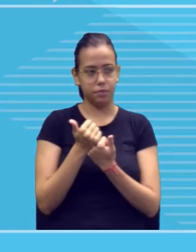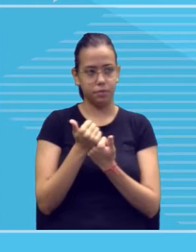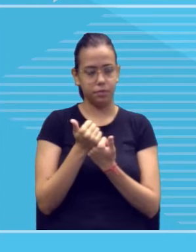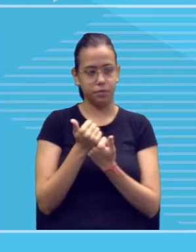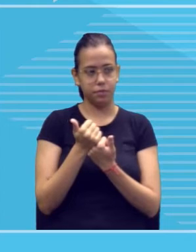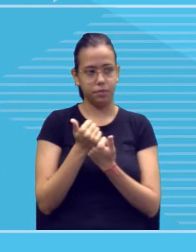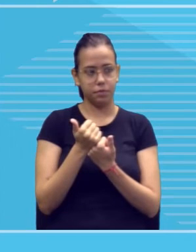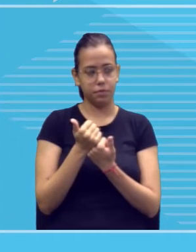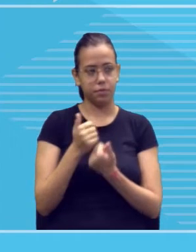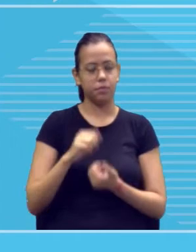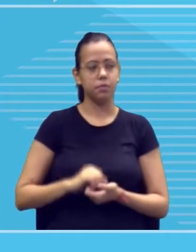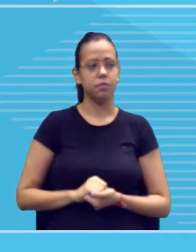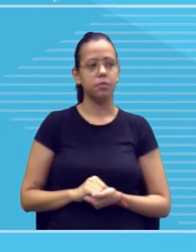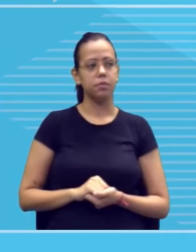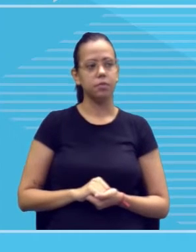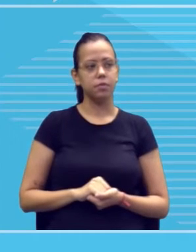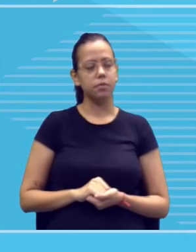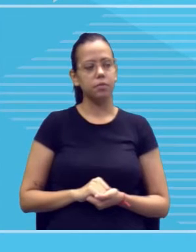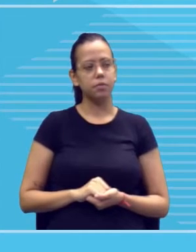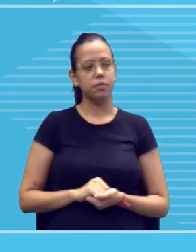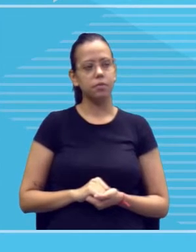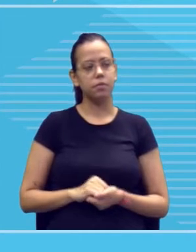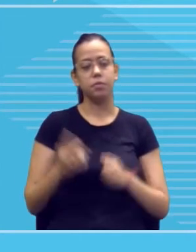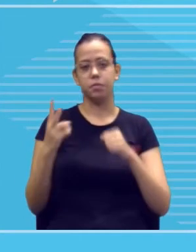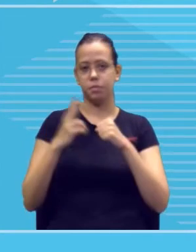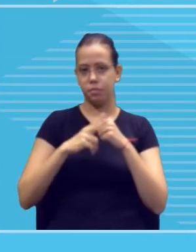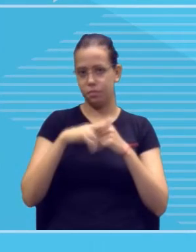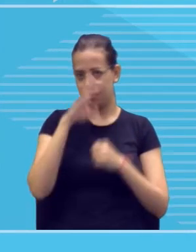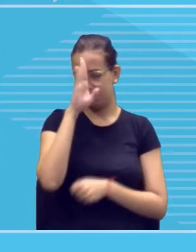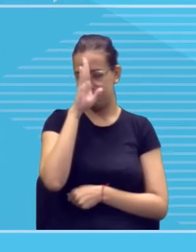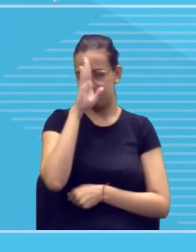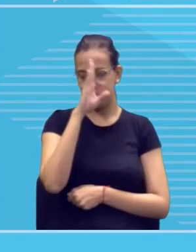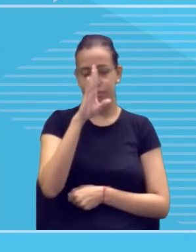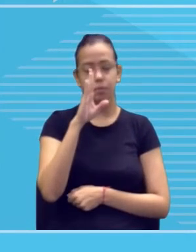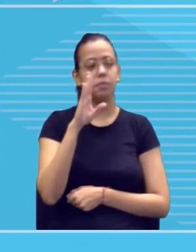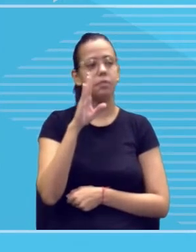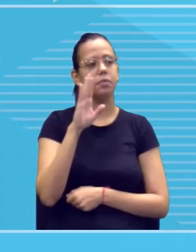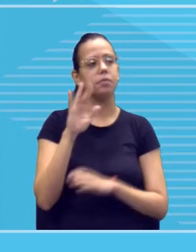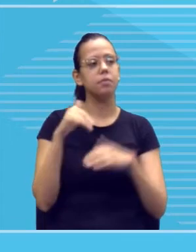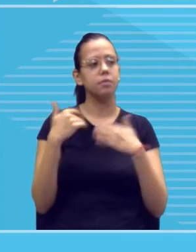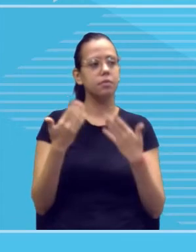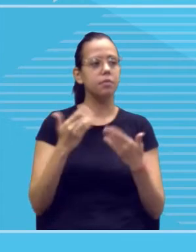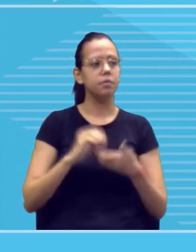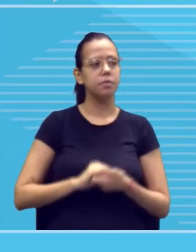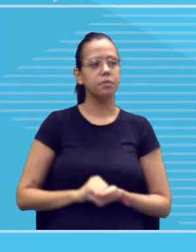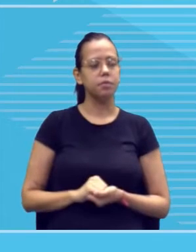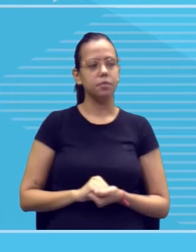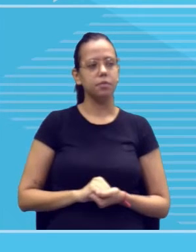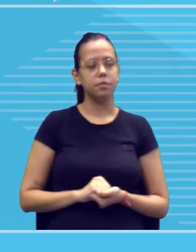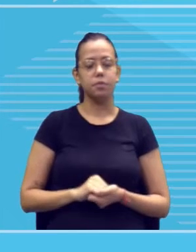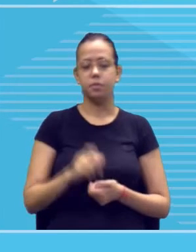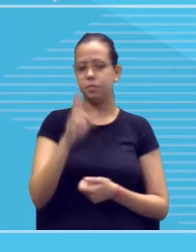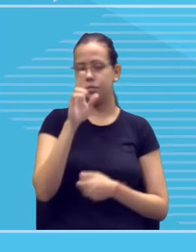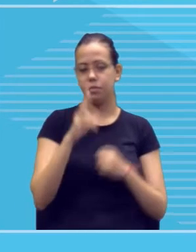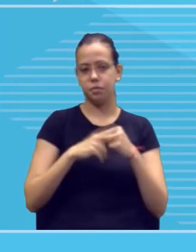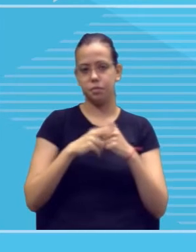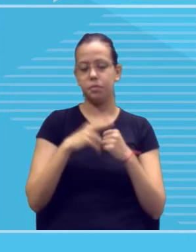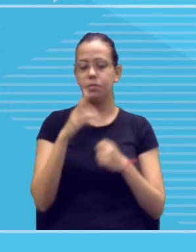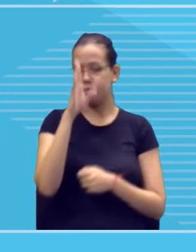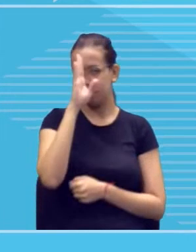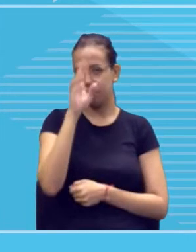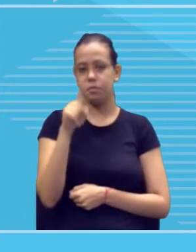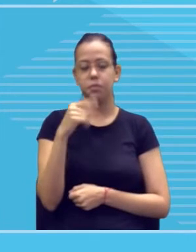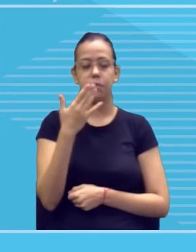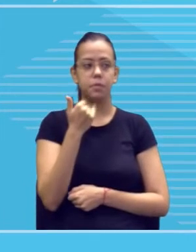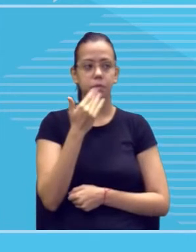e o Shadow it Opa verbo principal Qual é o principal Aqui galerinha o verbo comer Ah